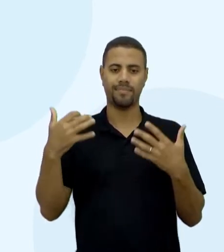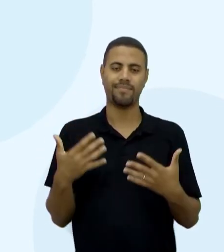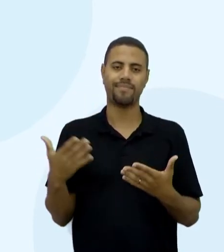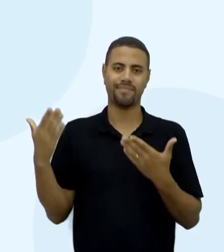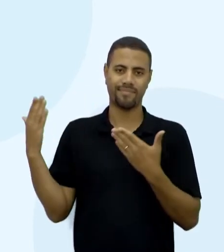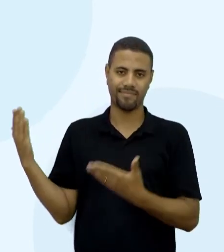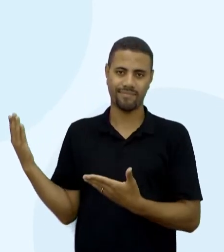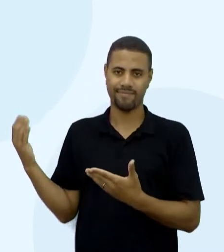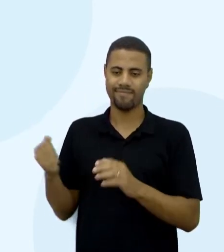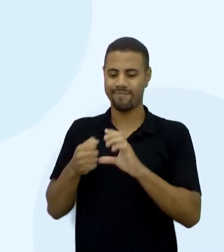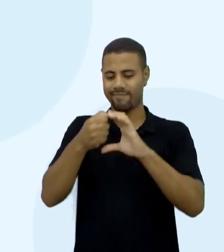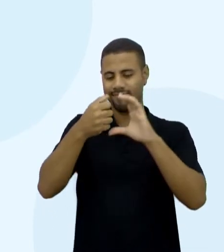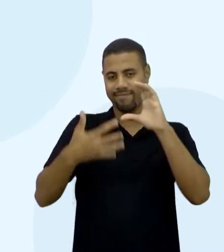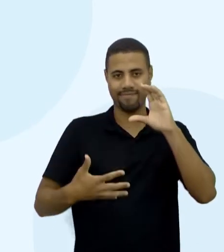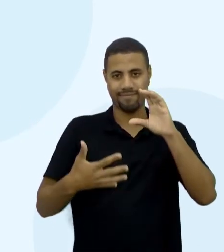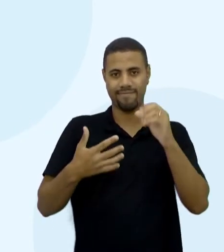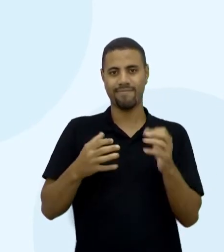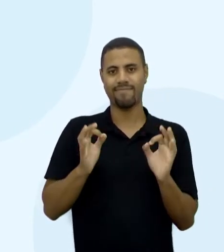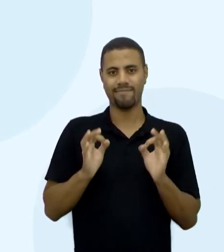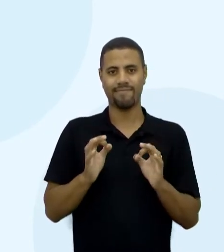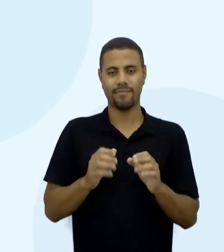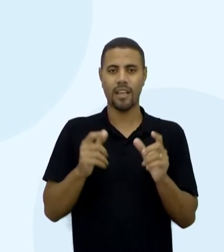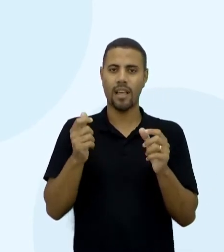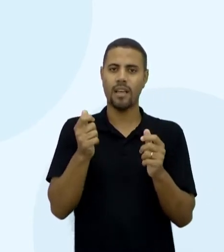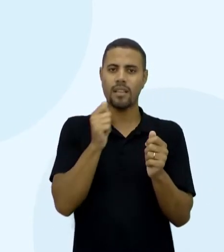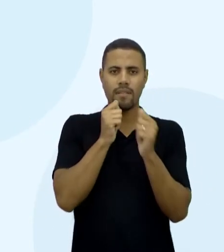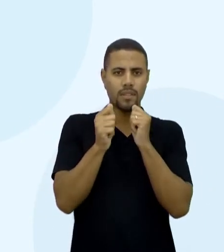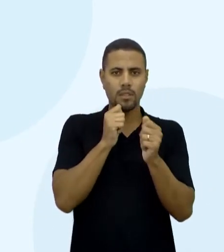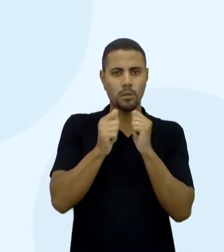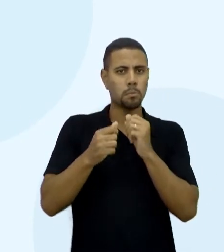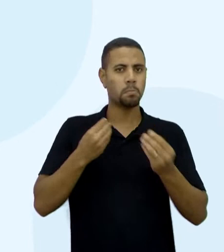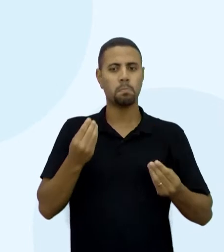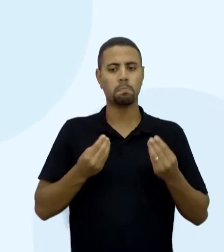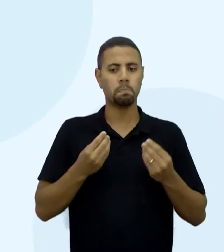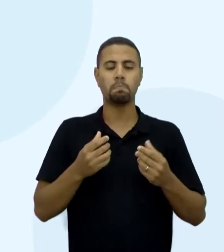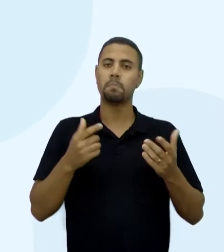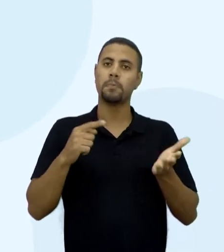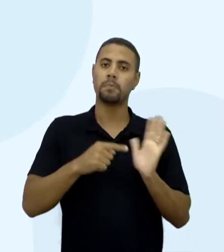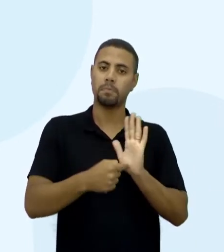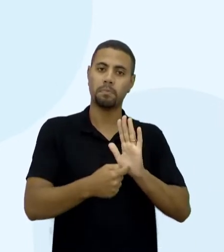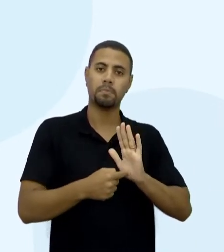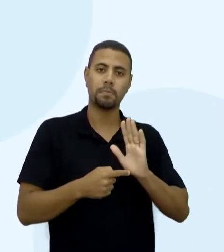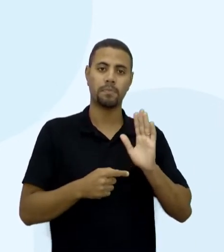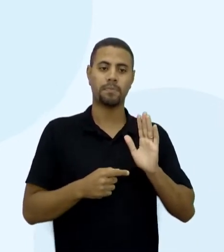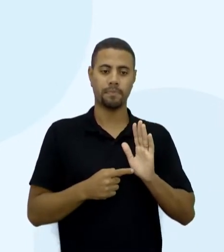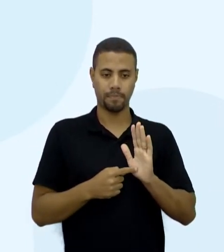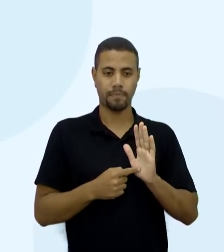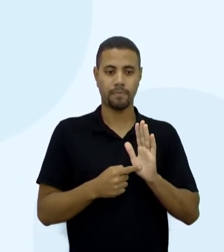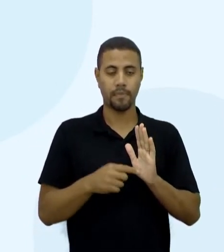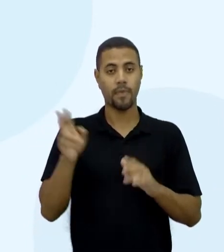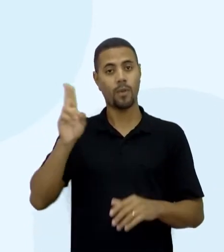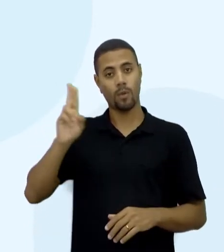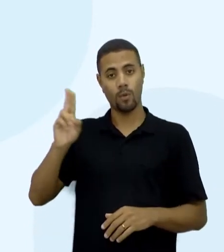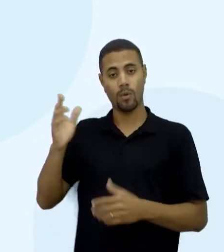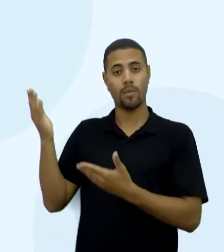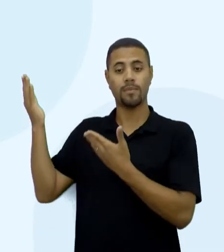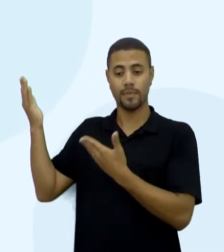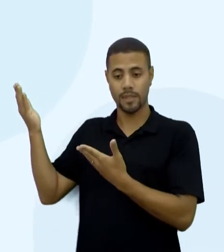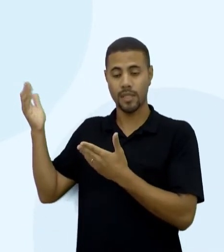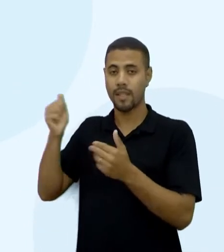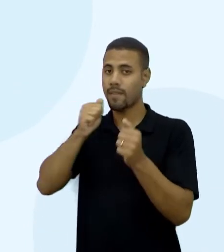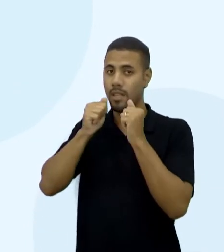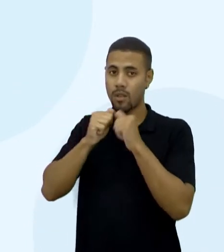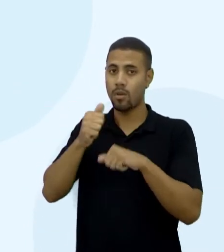a transcrição da entrevista. No primeiro momento aqui, ó, o nome todo do